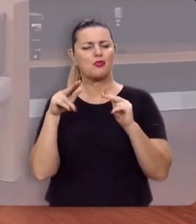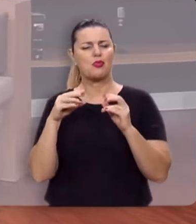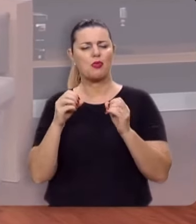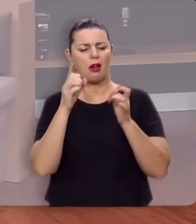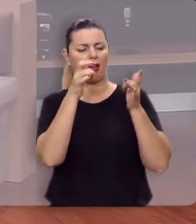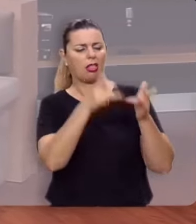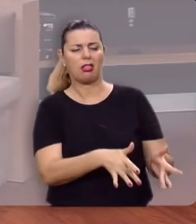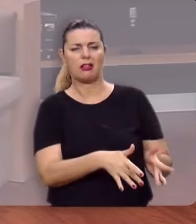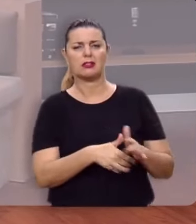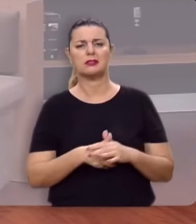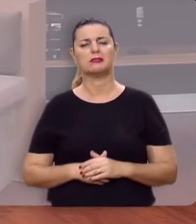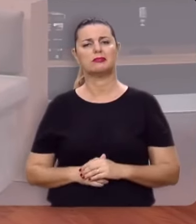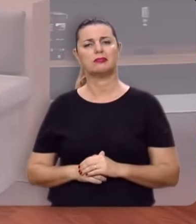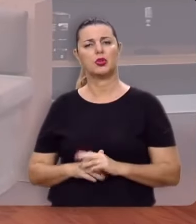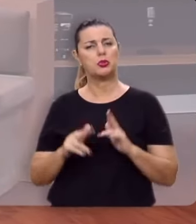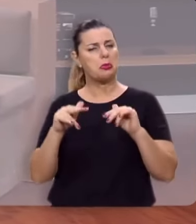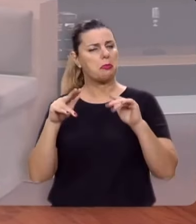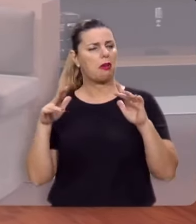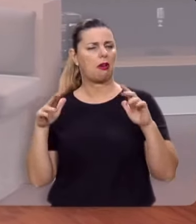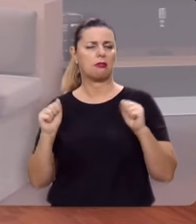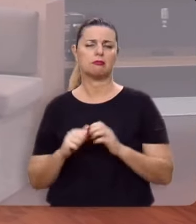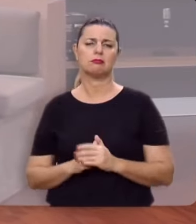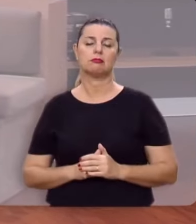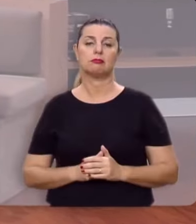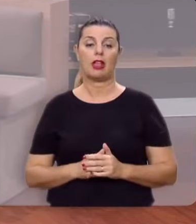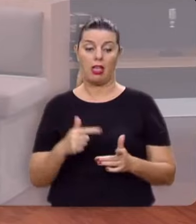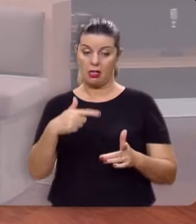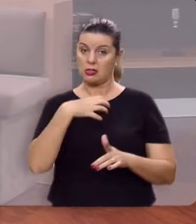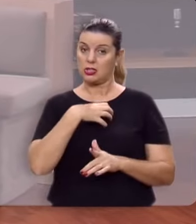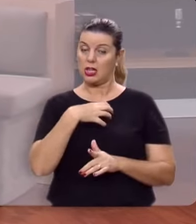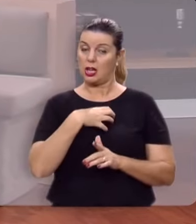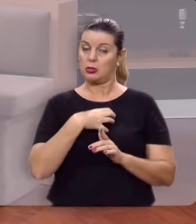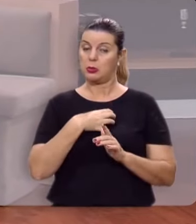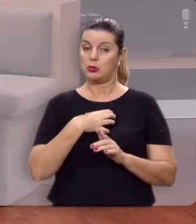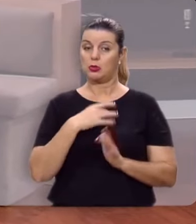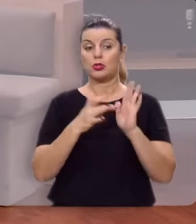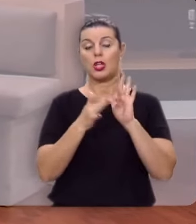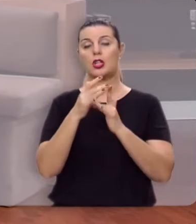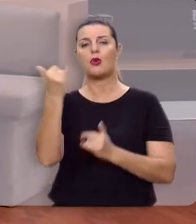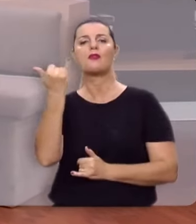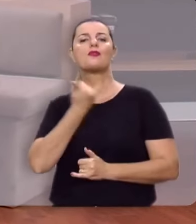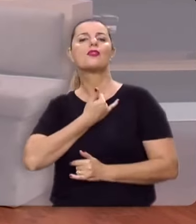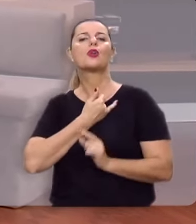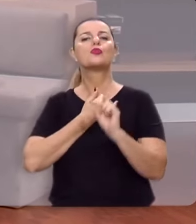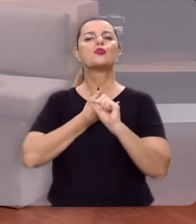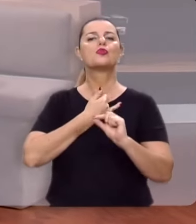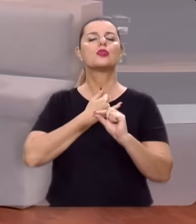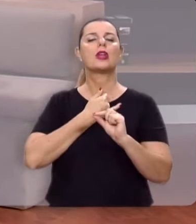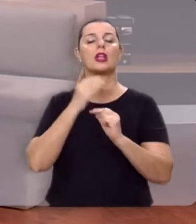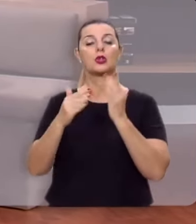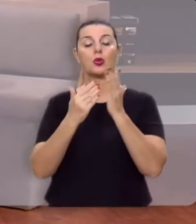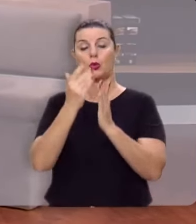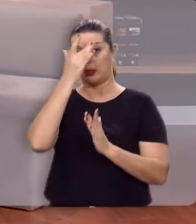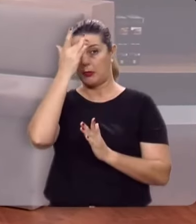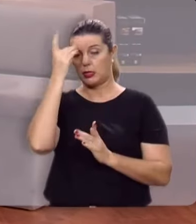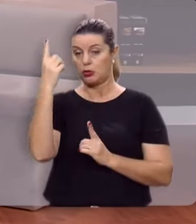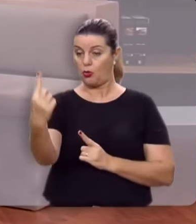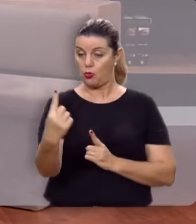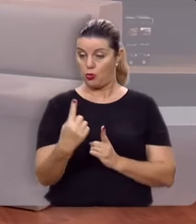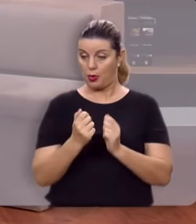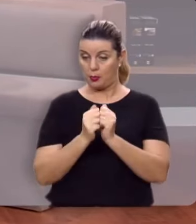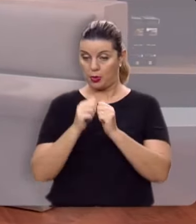eu o lançarei fora. Desta maneira, Jesus está nos dizendo que todo aquele que vem a Ele